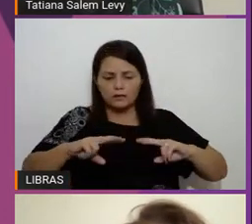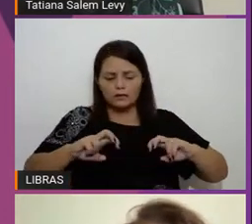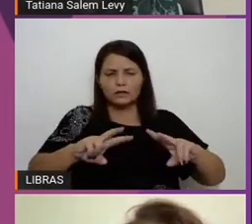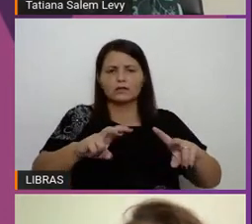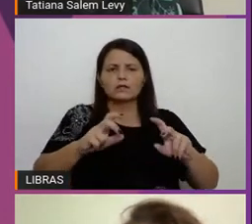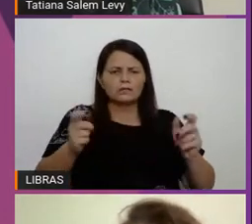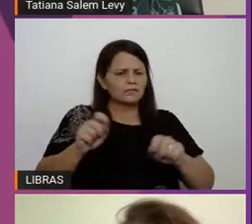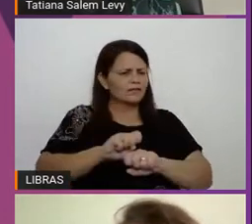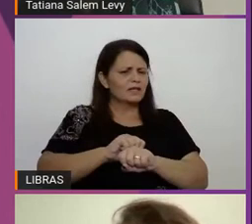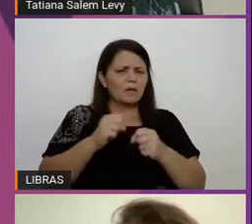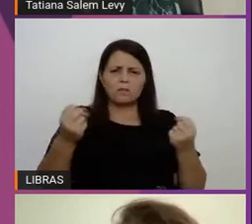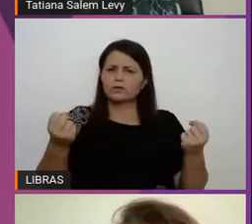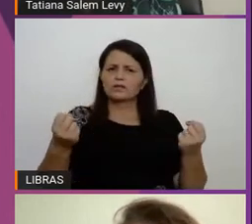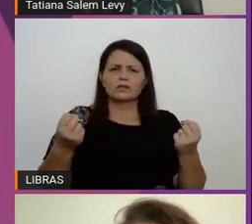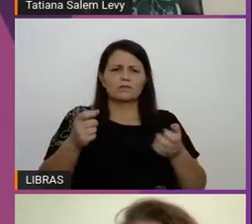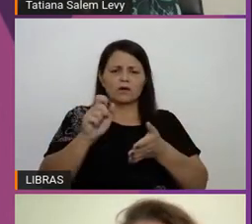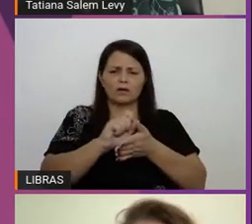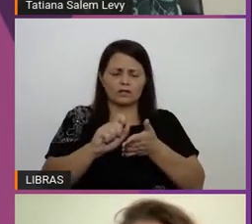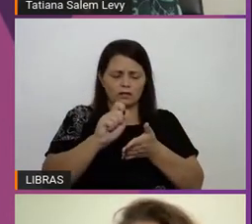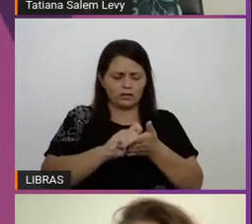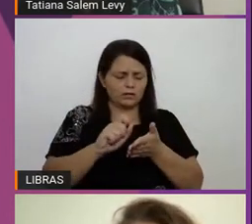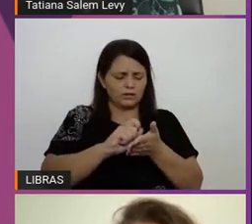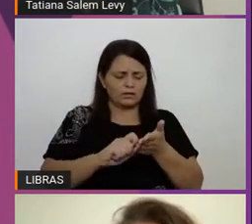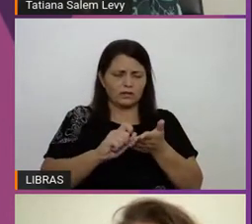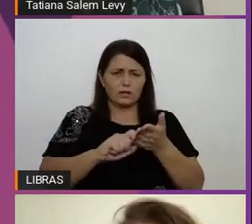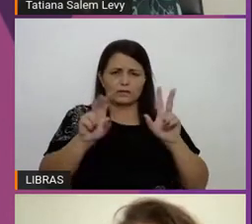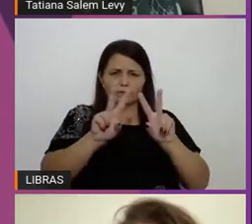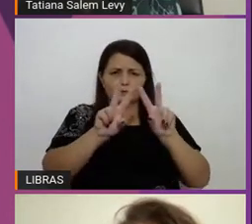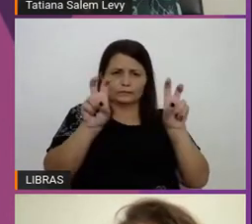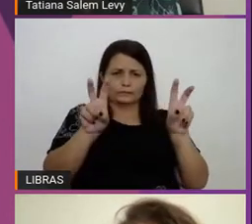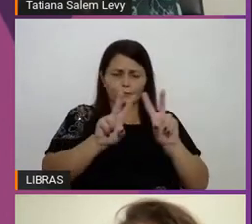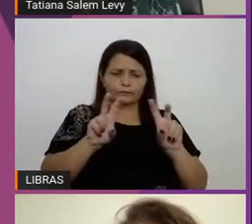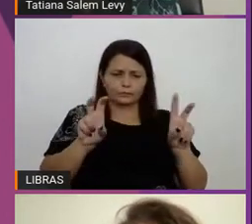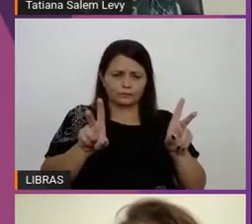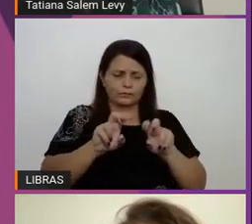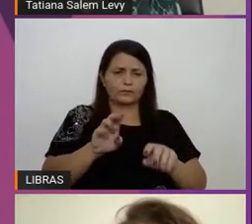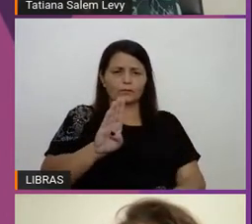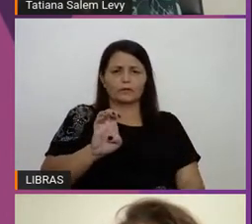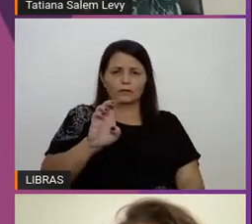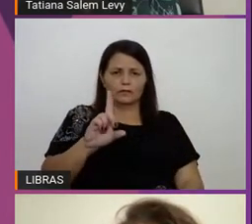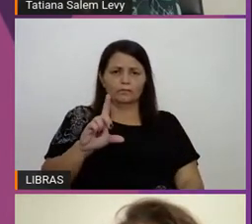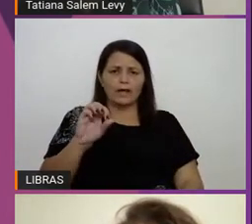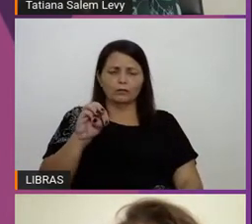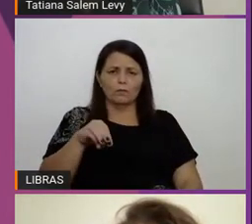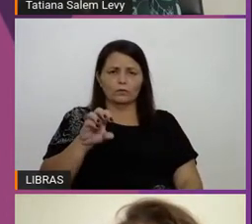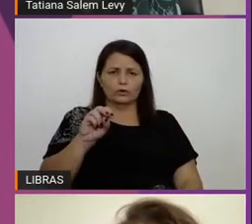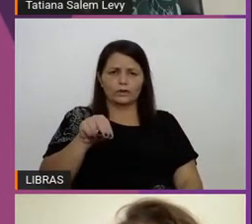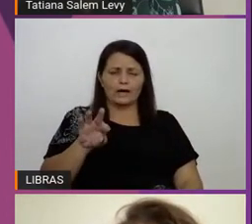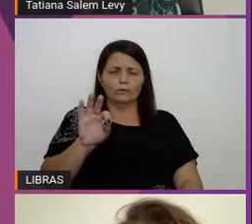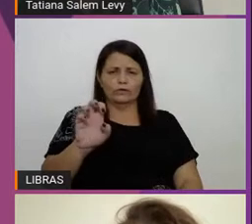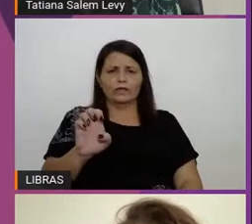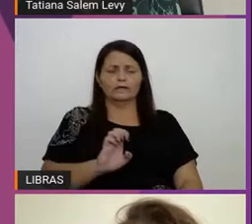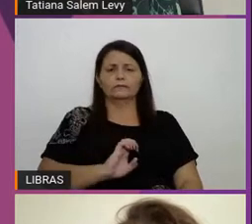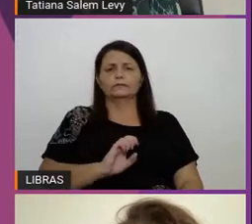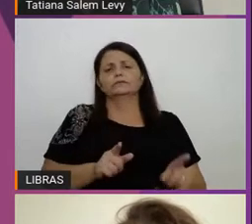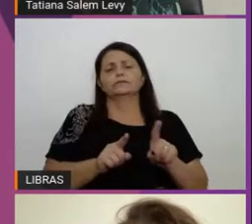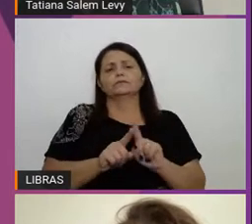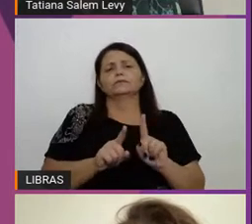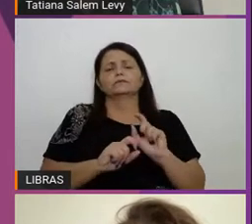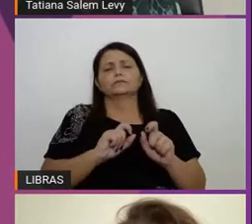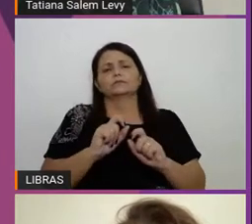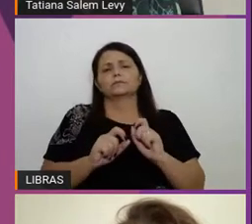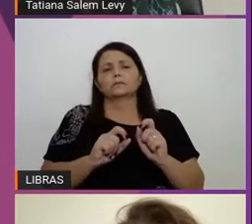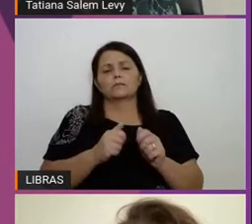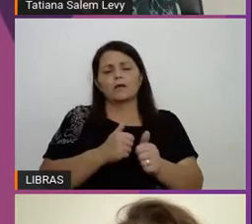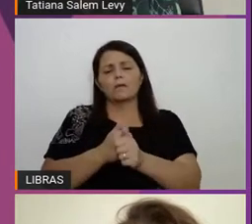tenho que não seria possível escrever sobre dando um monte não conseguir se e vai ser